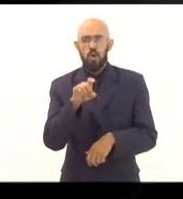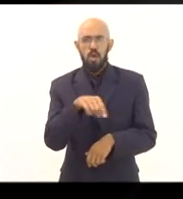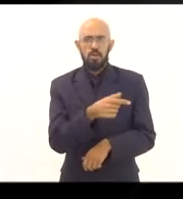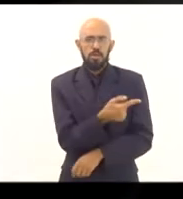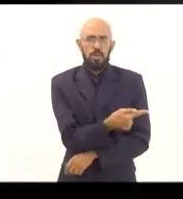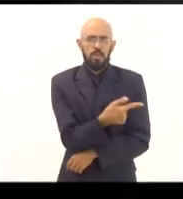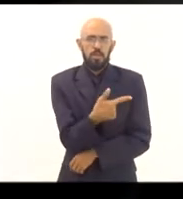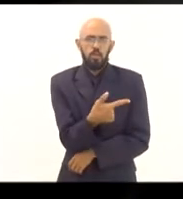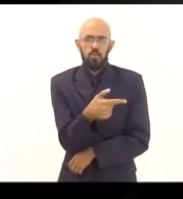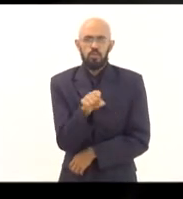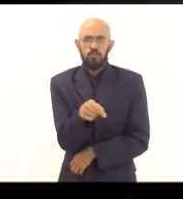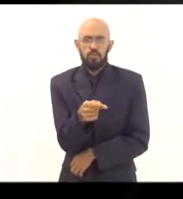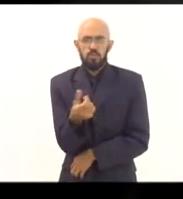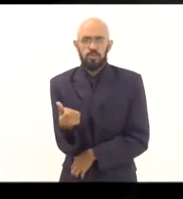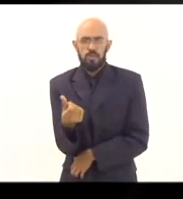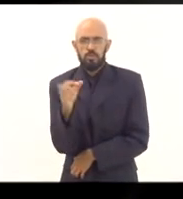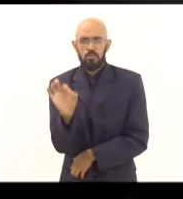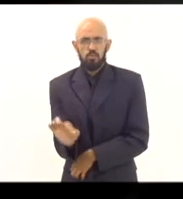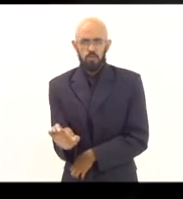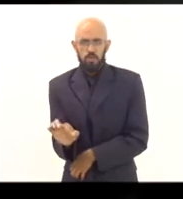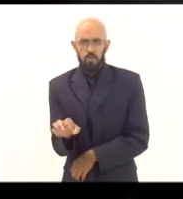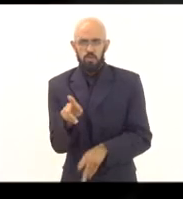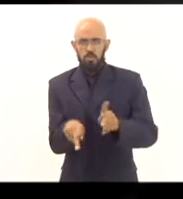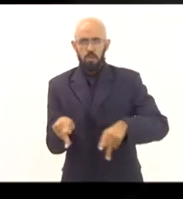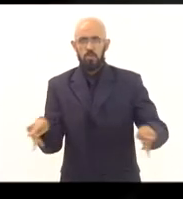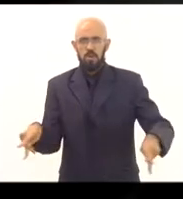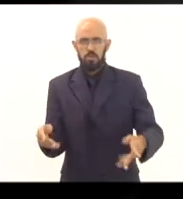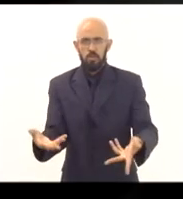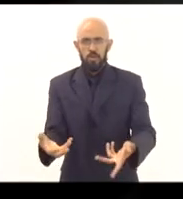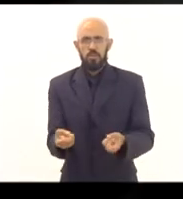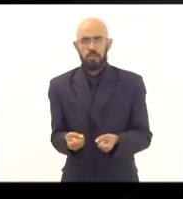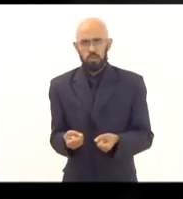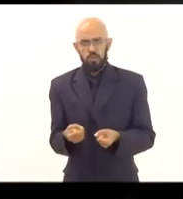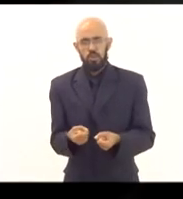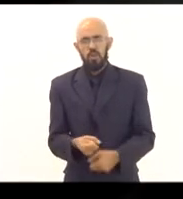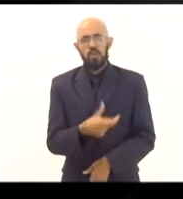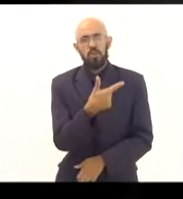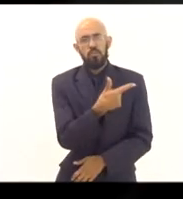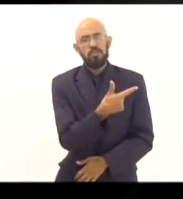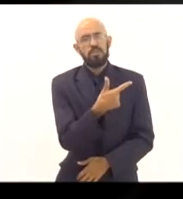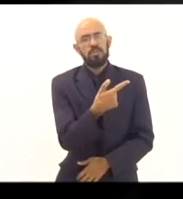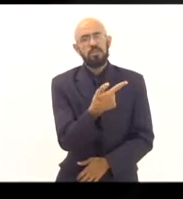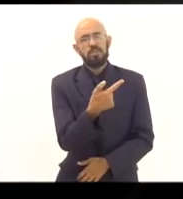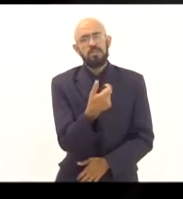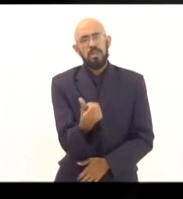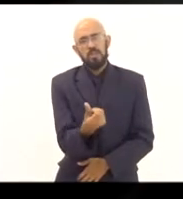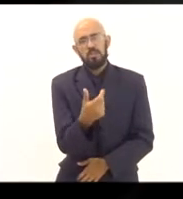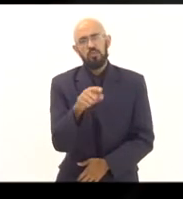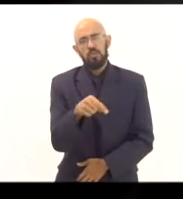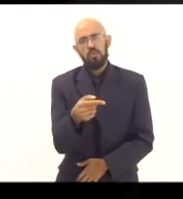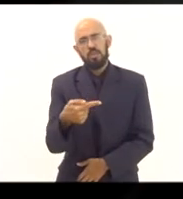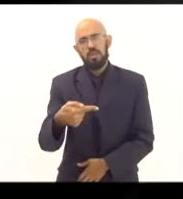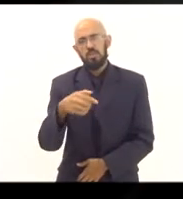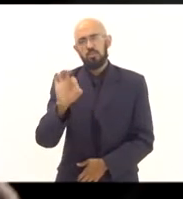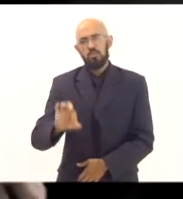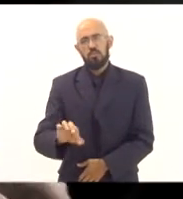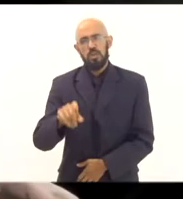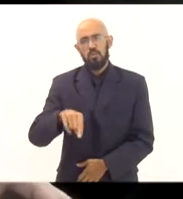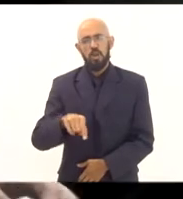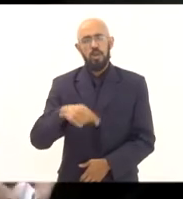do público atendido e os desempregados 26,7 por cento e